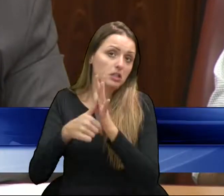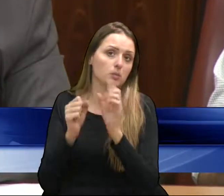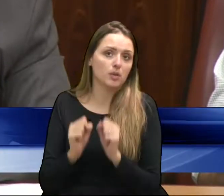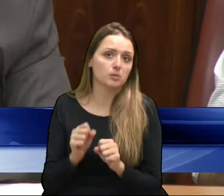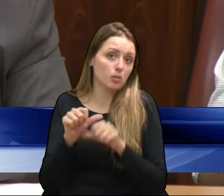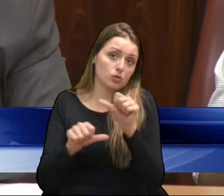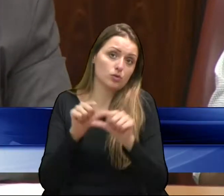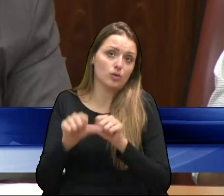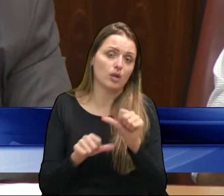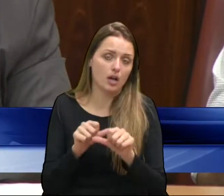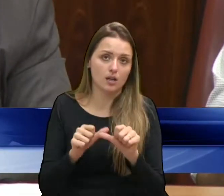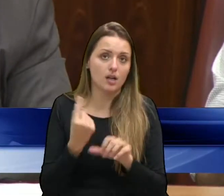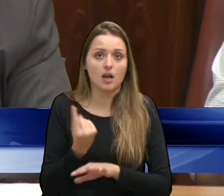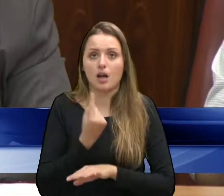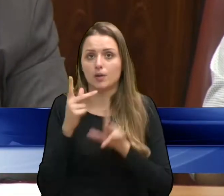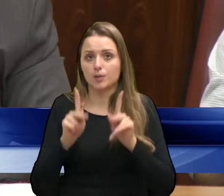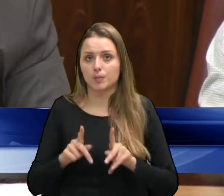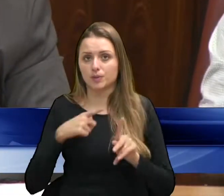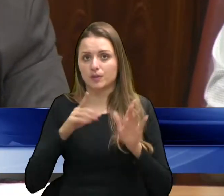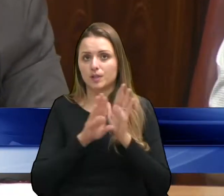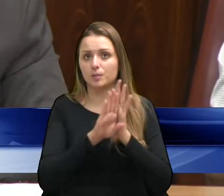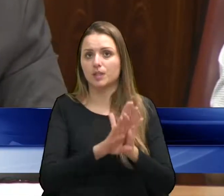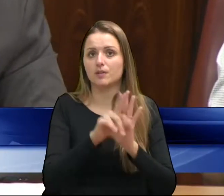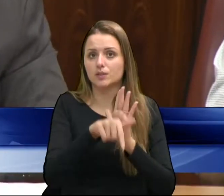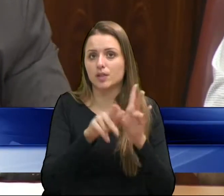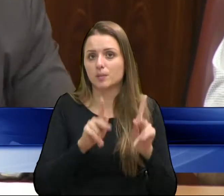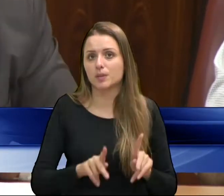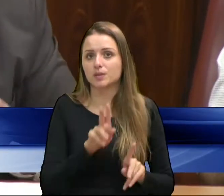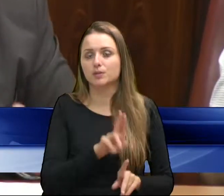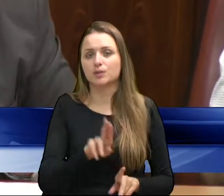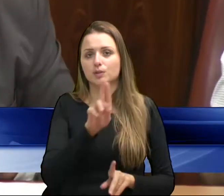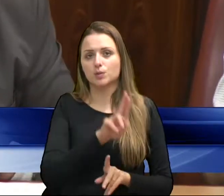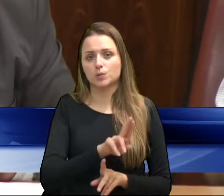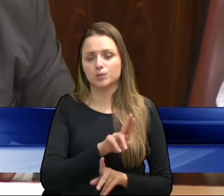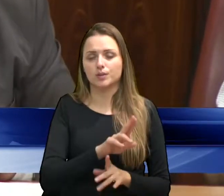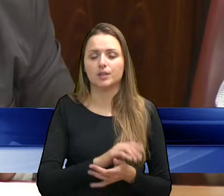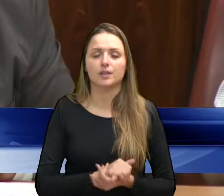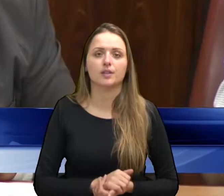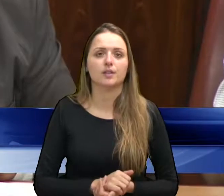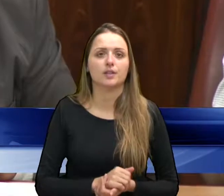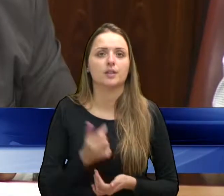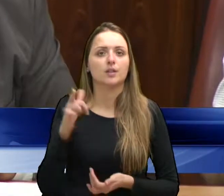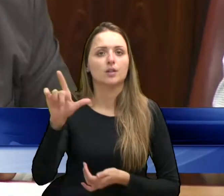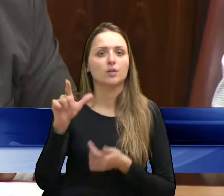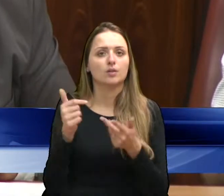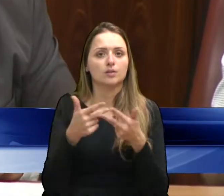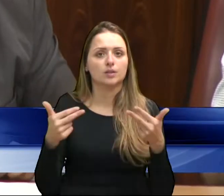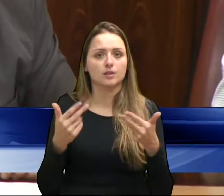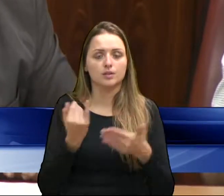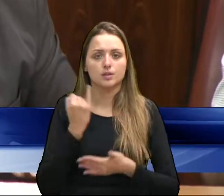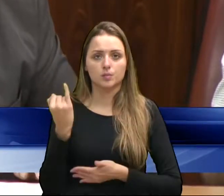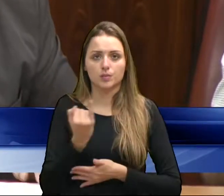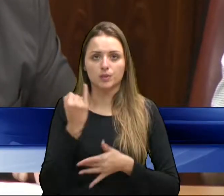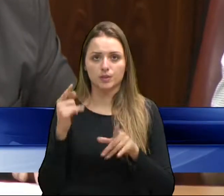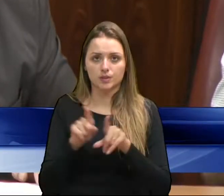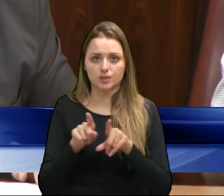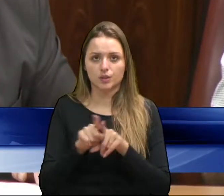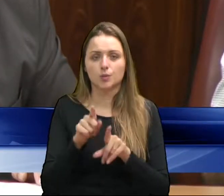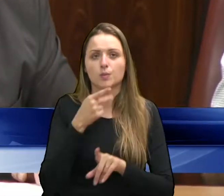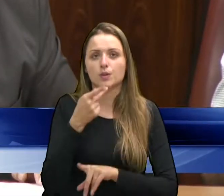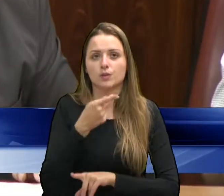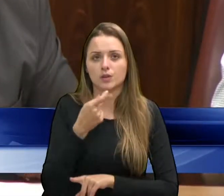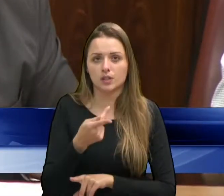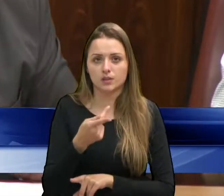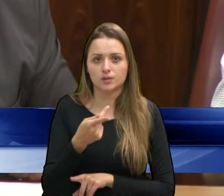usuário. Ok? Outro fator importante, que foi inclusive levantado